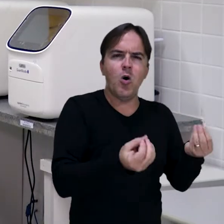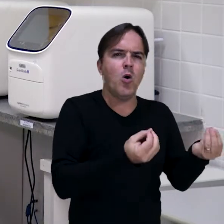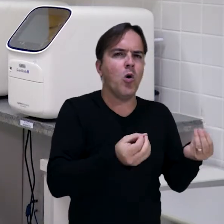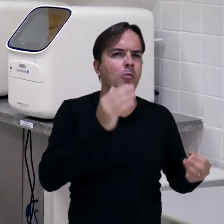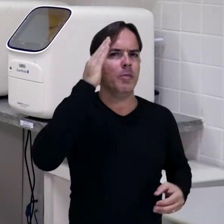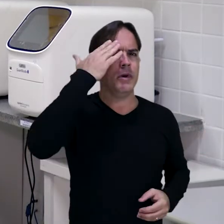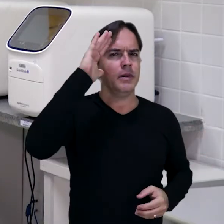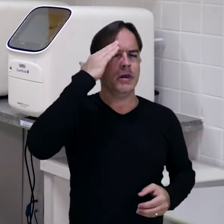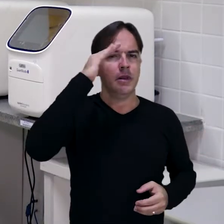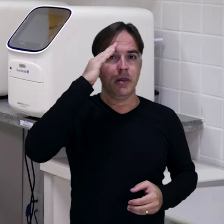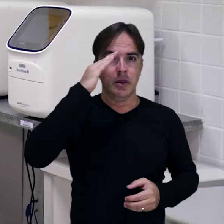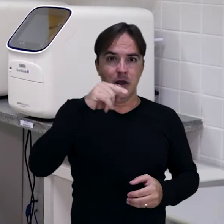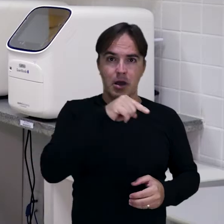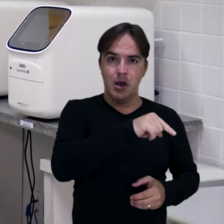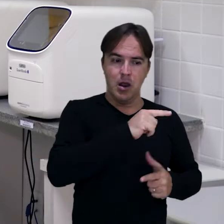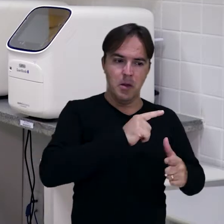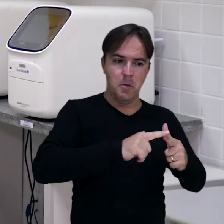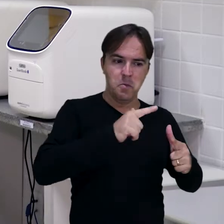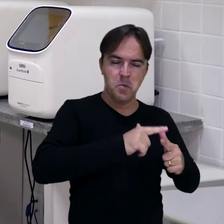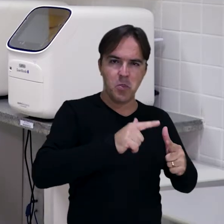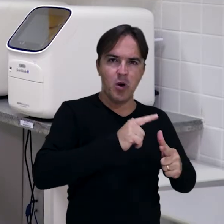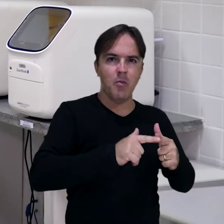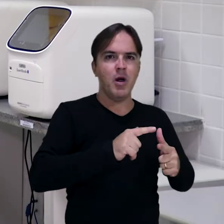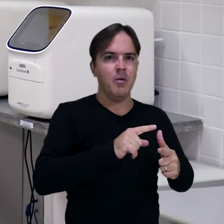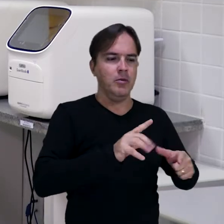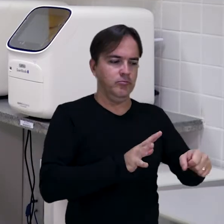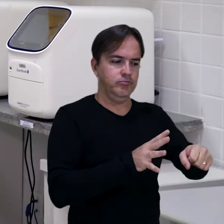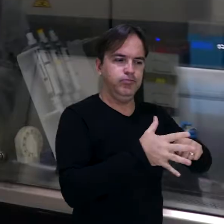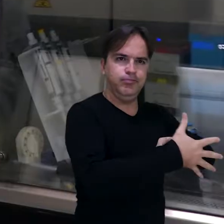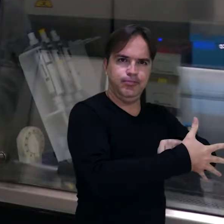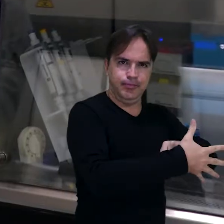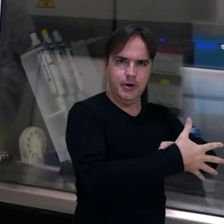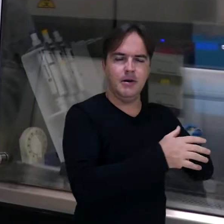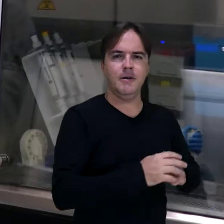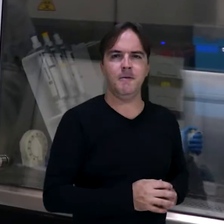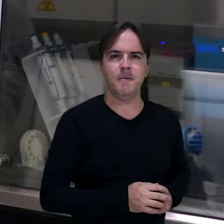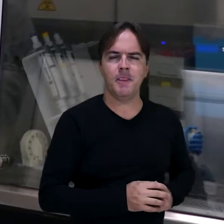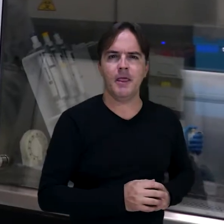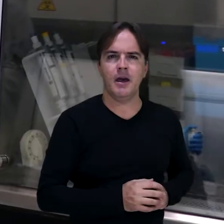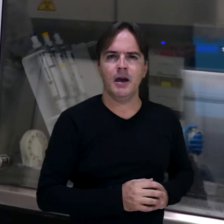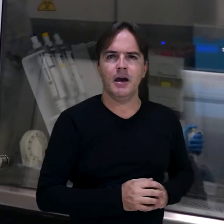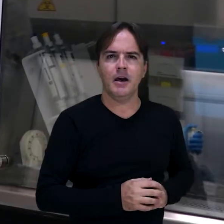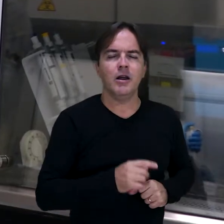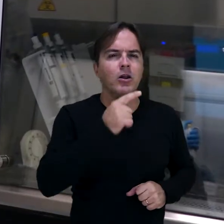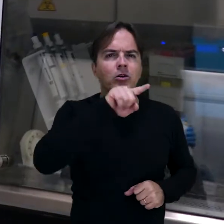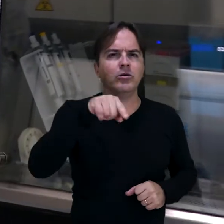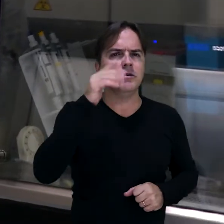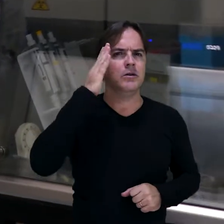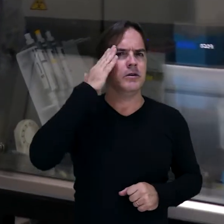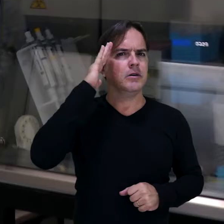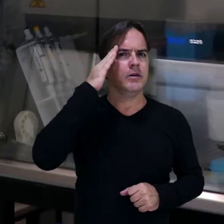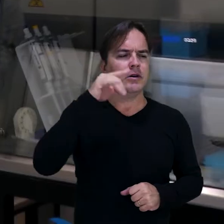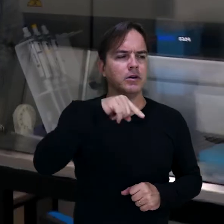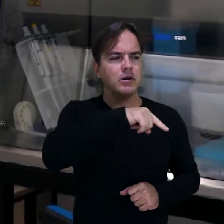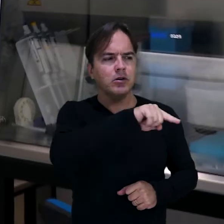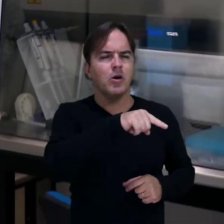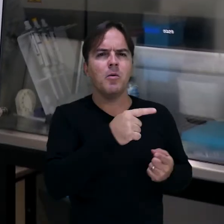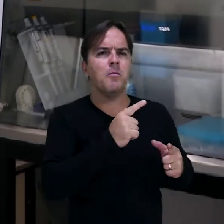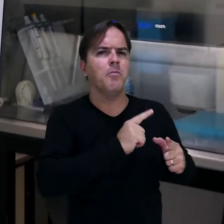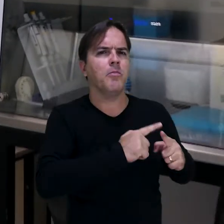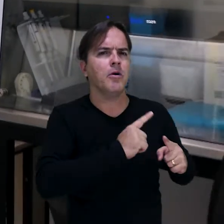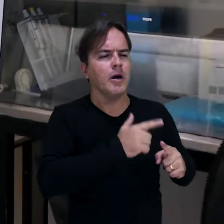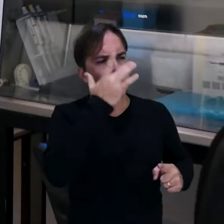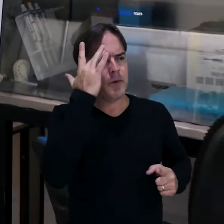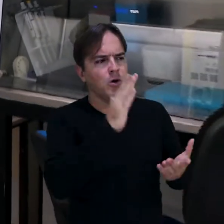genéticos envolvidos com a gravidade da Covid-19. Basicamente, a gente queria entender por que